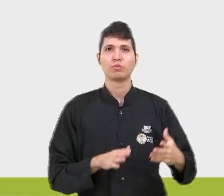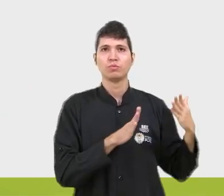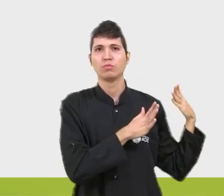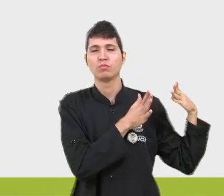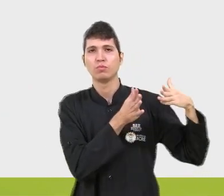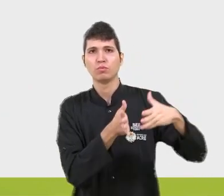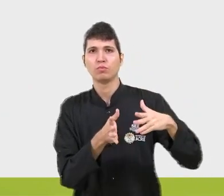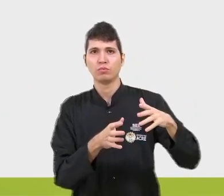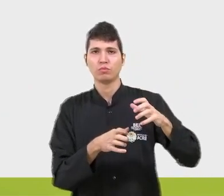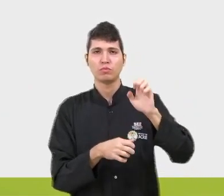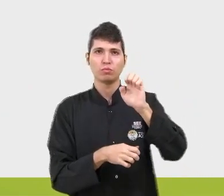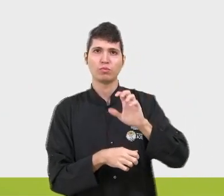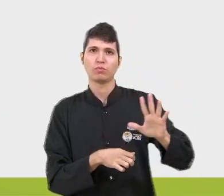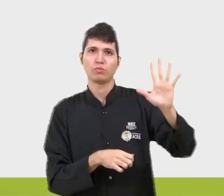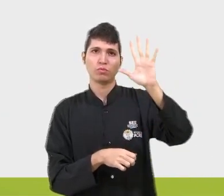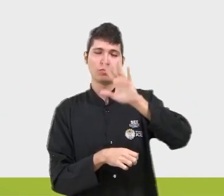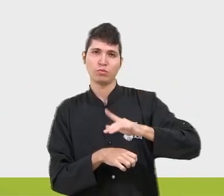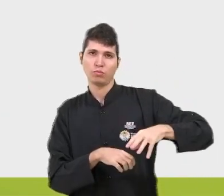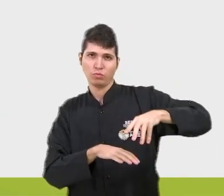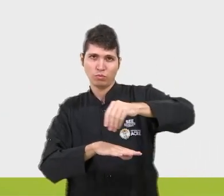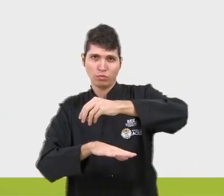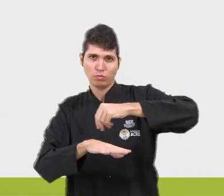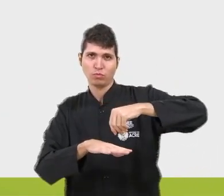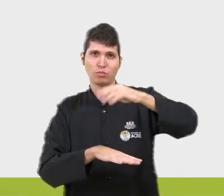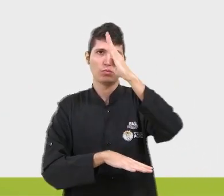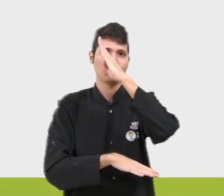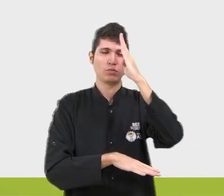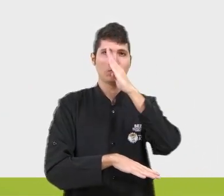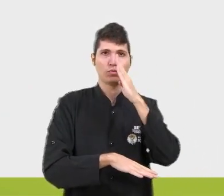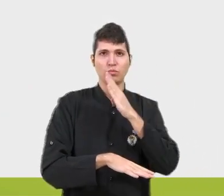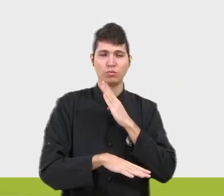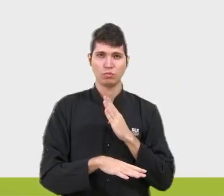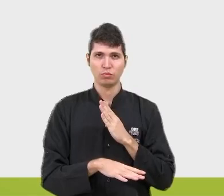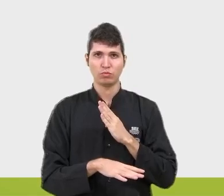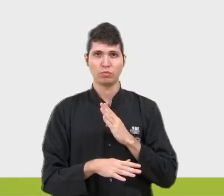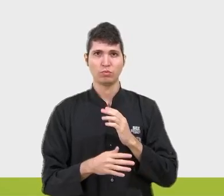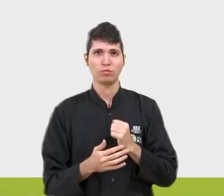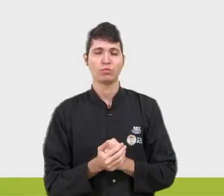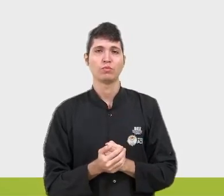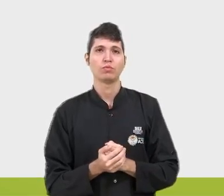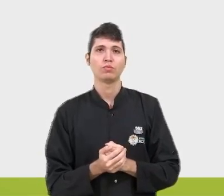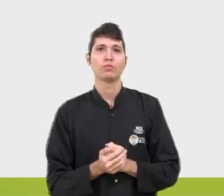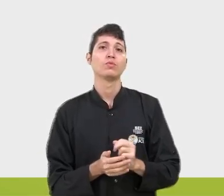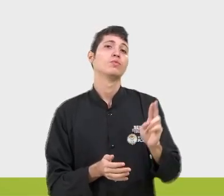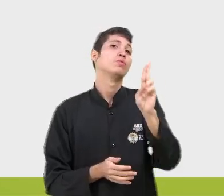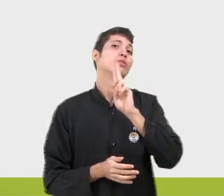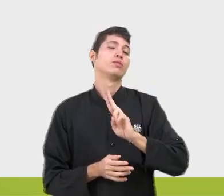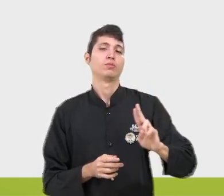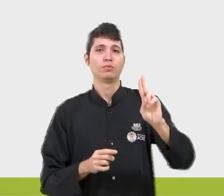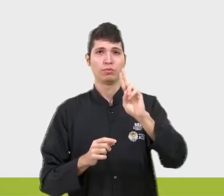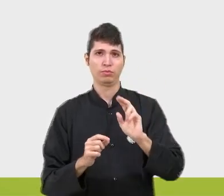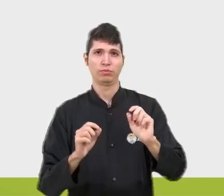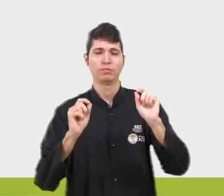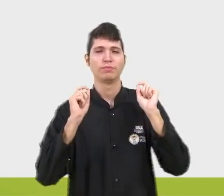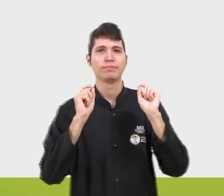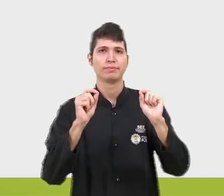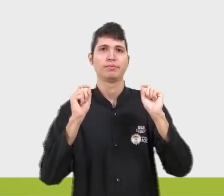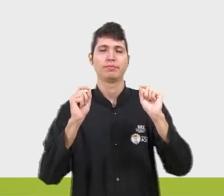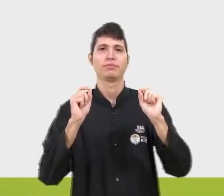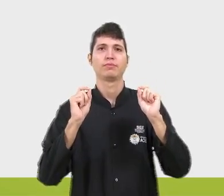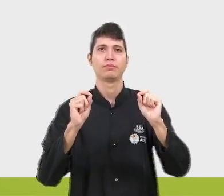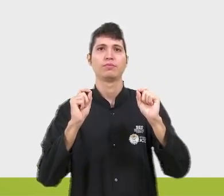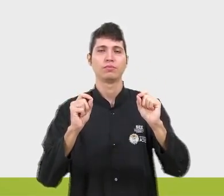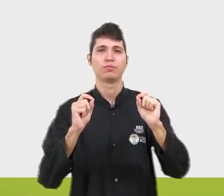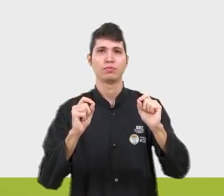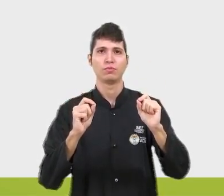ao território brasileiro. Paralelamente, né, utilizou aqui, né, um